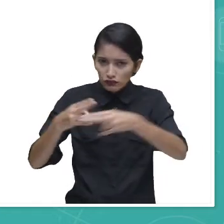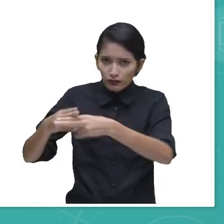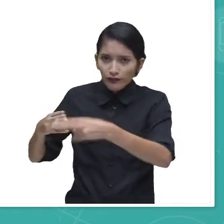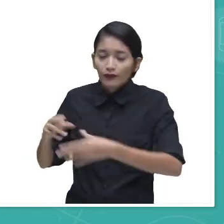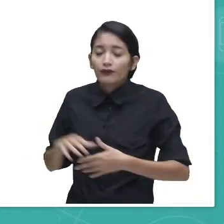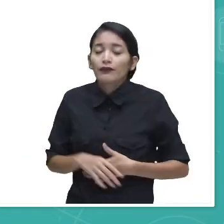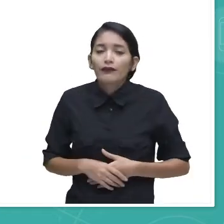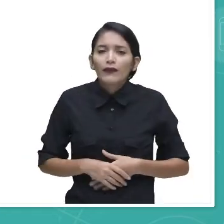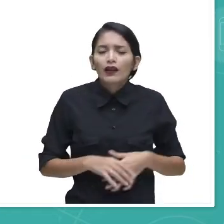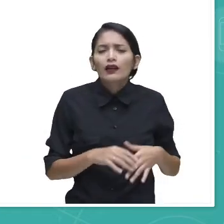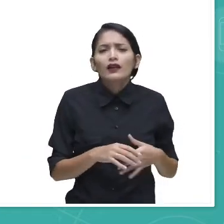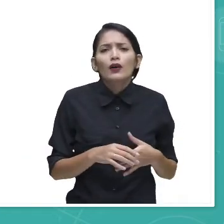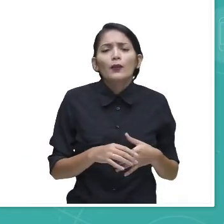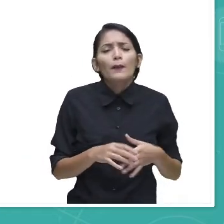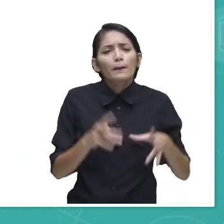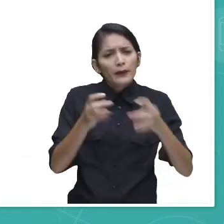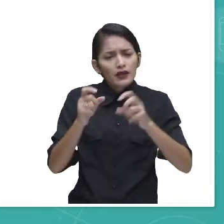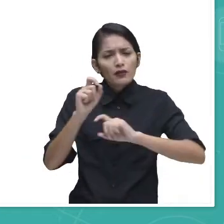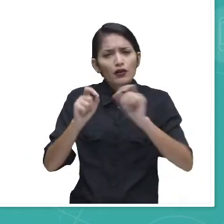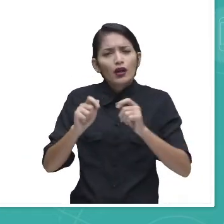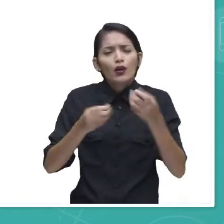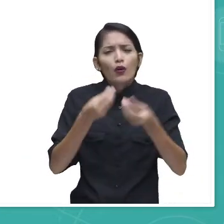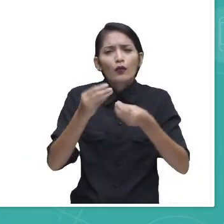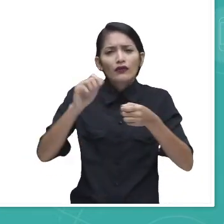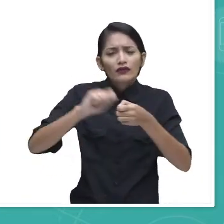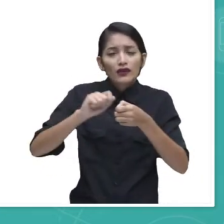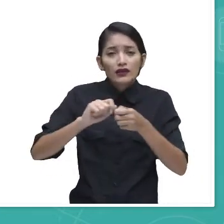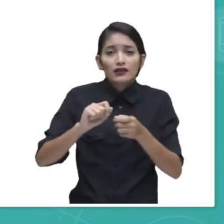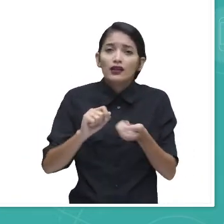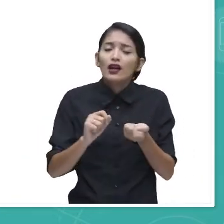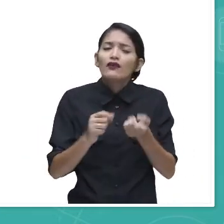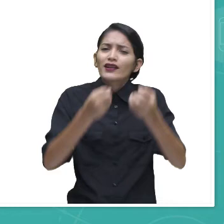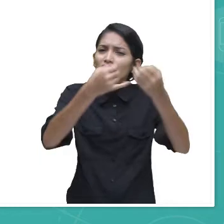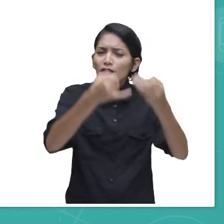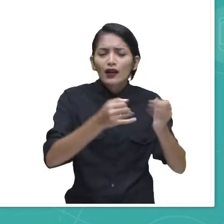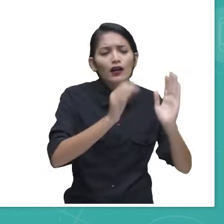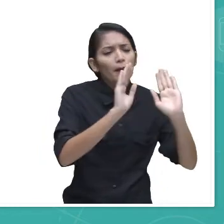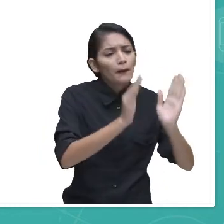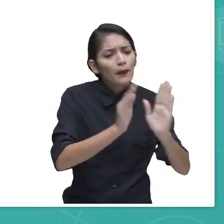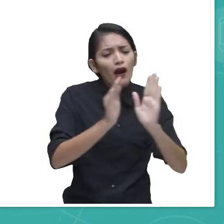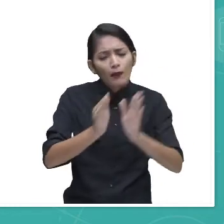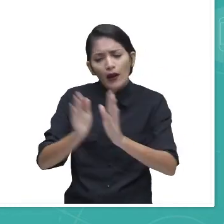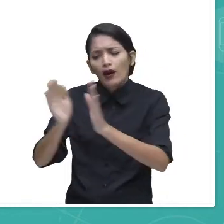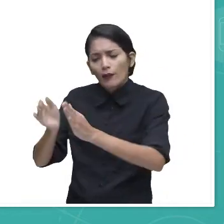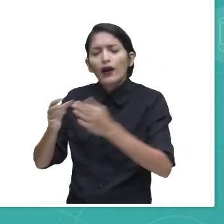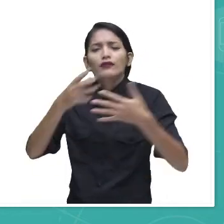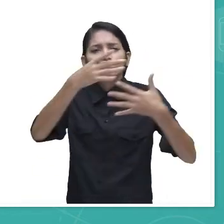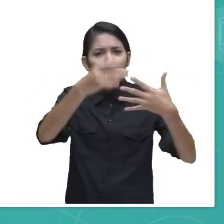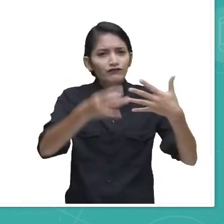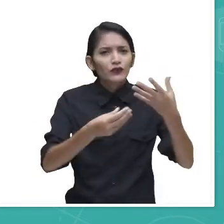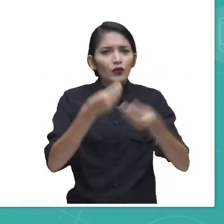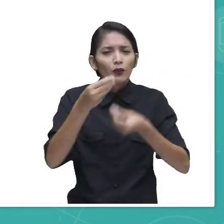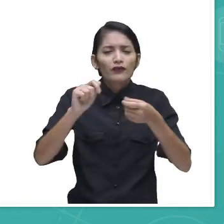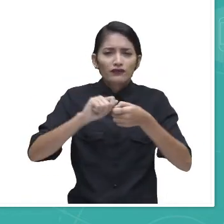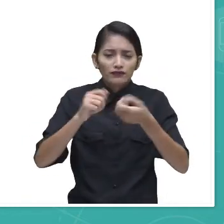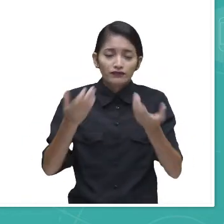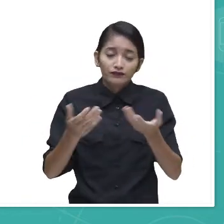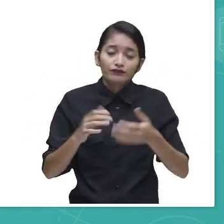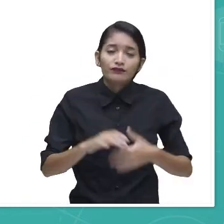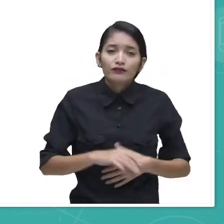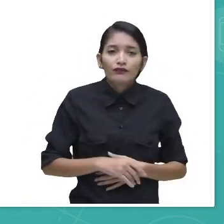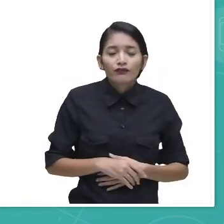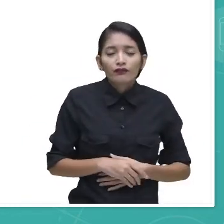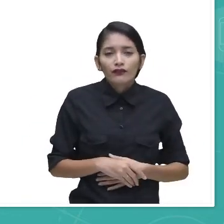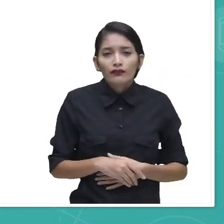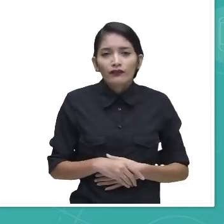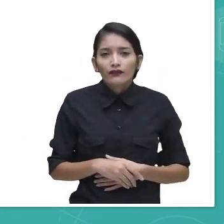nota que aí no modo de fazer vai estar dando o passo a passo de como você tem que fazer essa receita, né? Então,